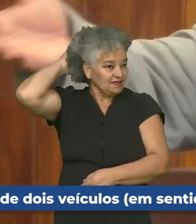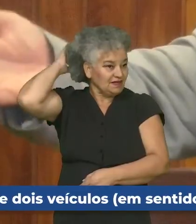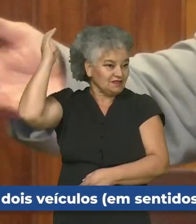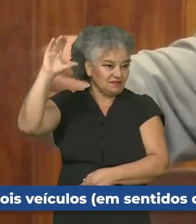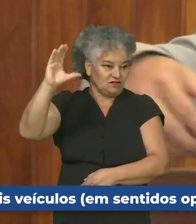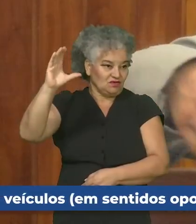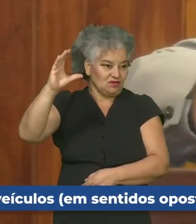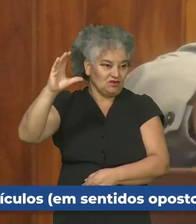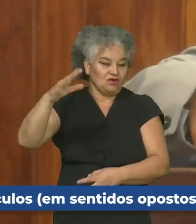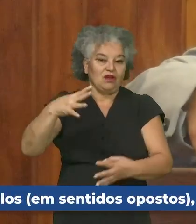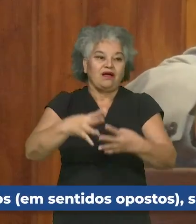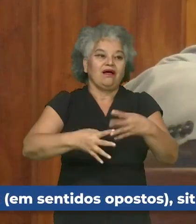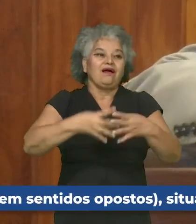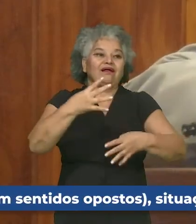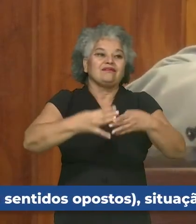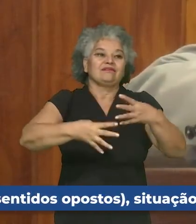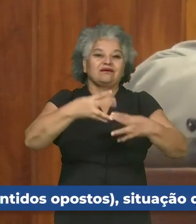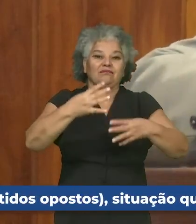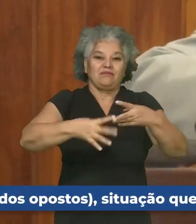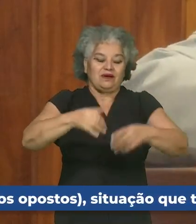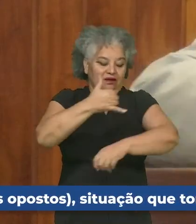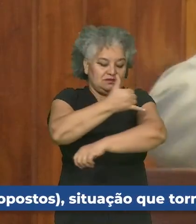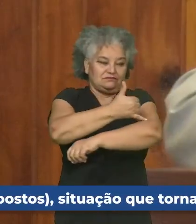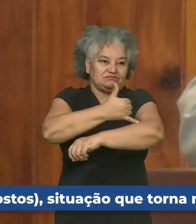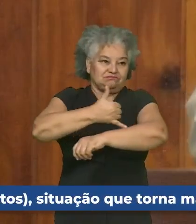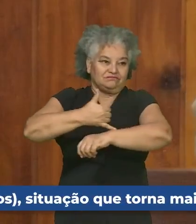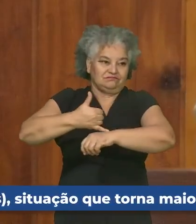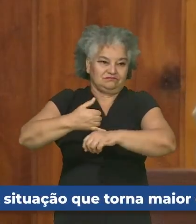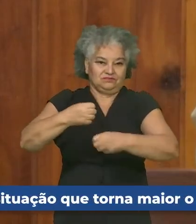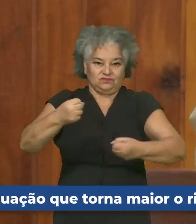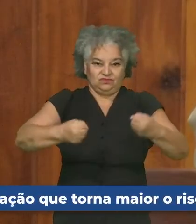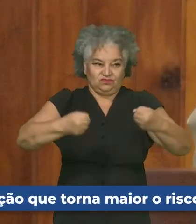que atrapalham realmente esse fluxo dessa estrada. Então, são essas